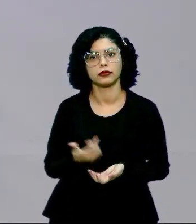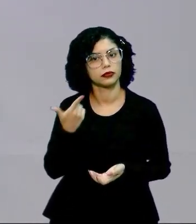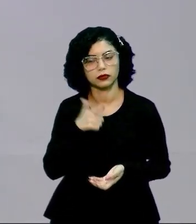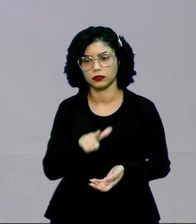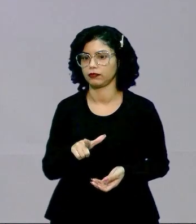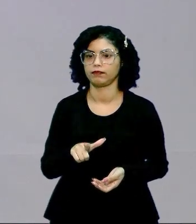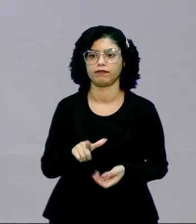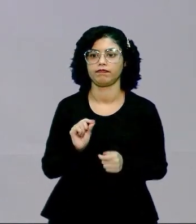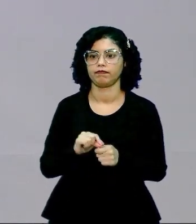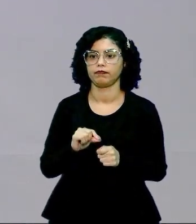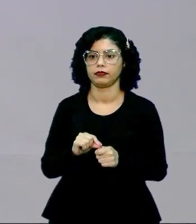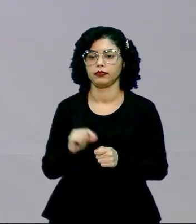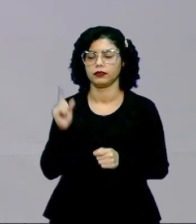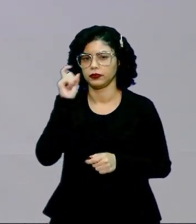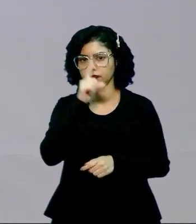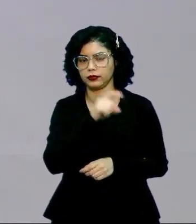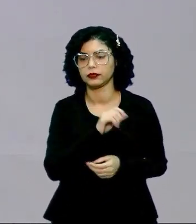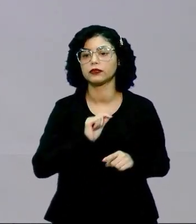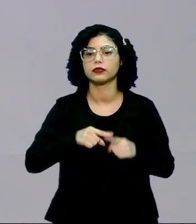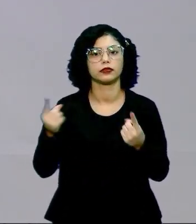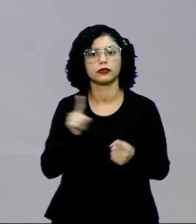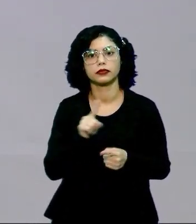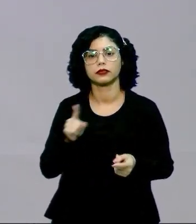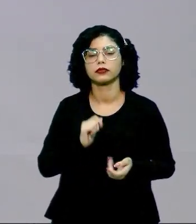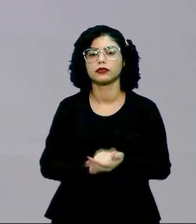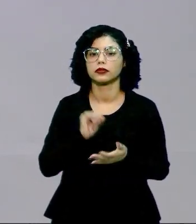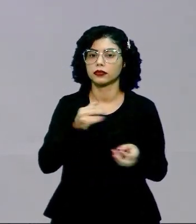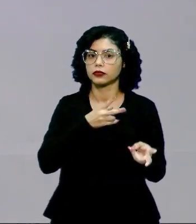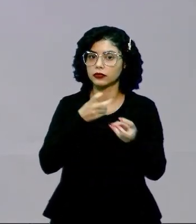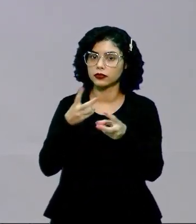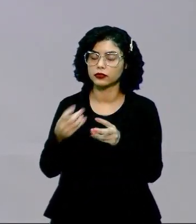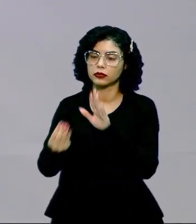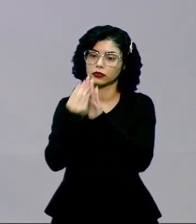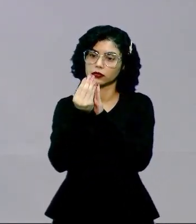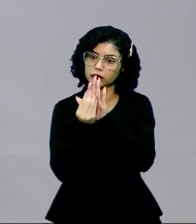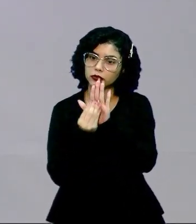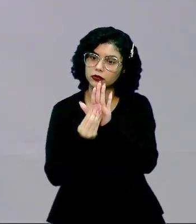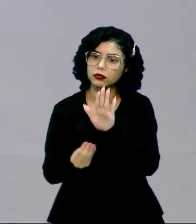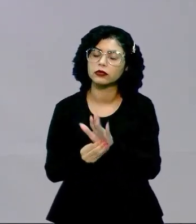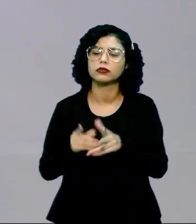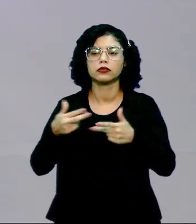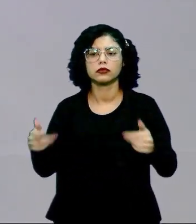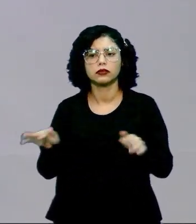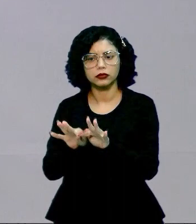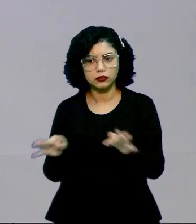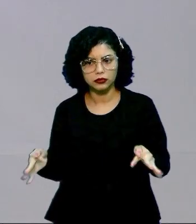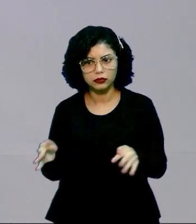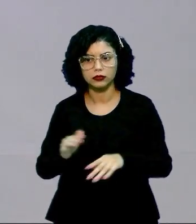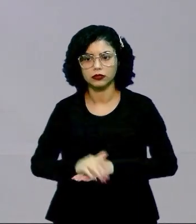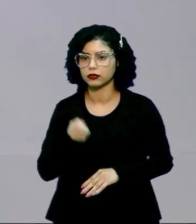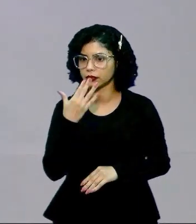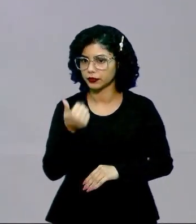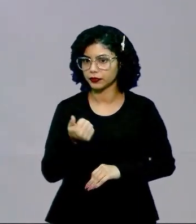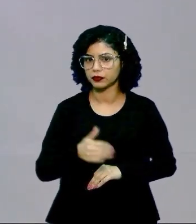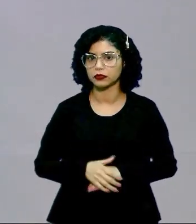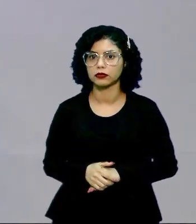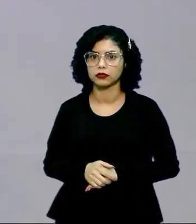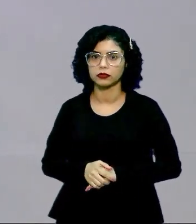dá para fazer. É difícil. Mas não. Se observar bem, ela é uma coisa simples. Tudo